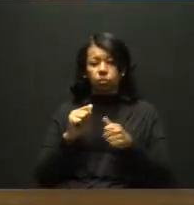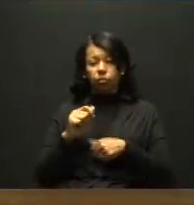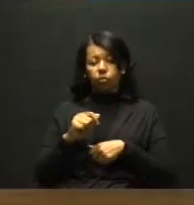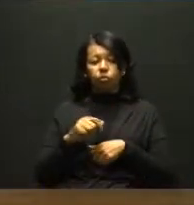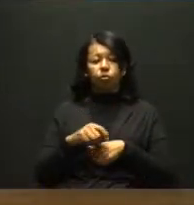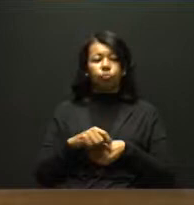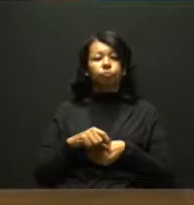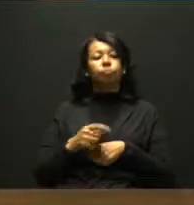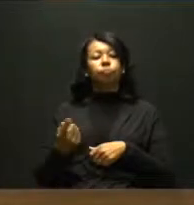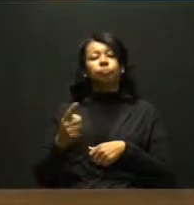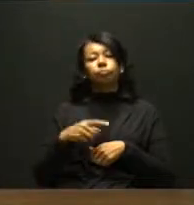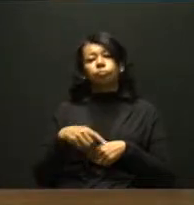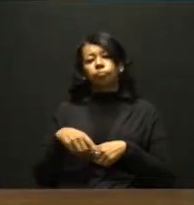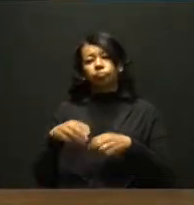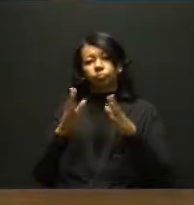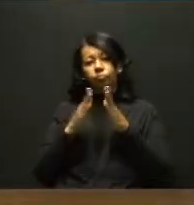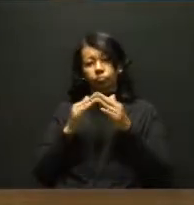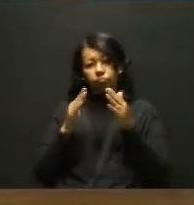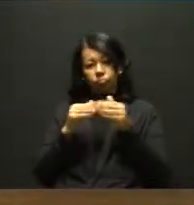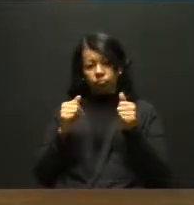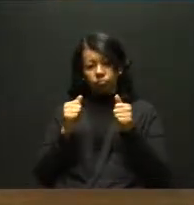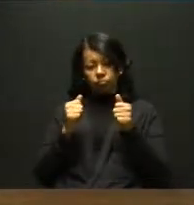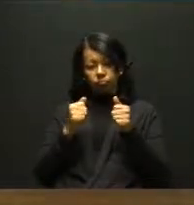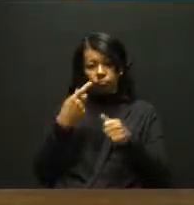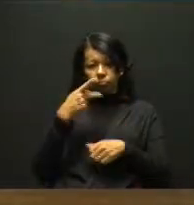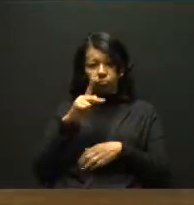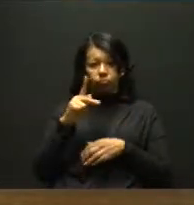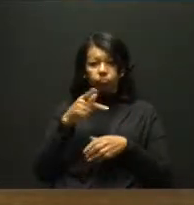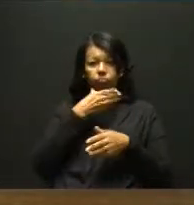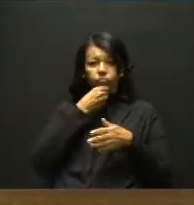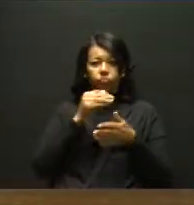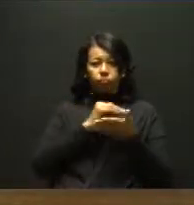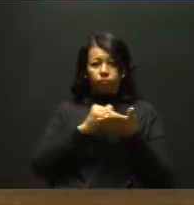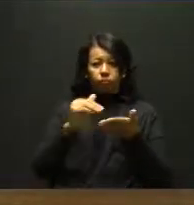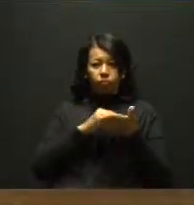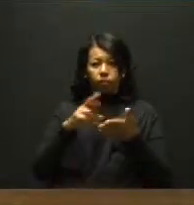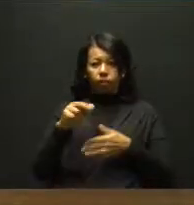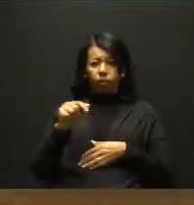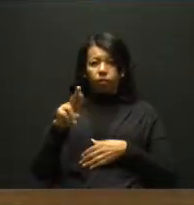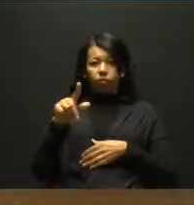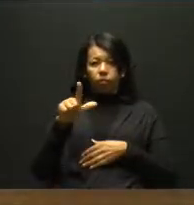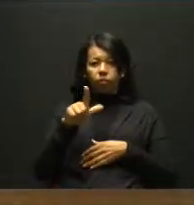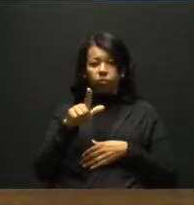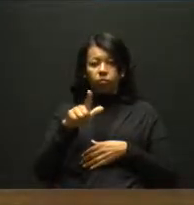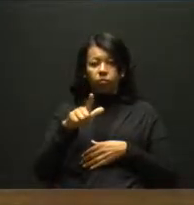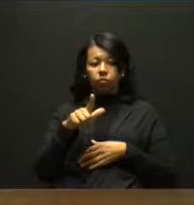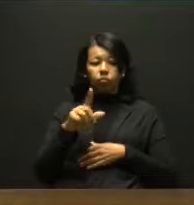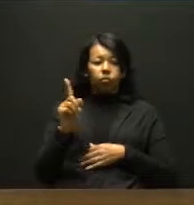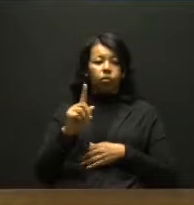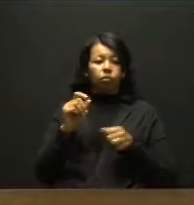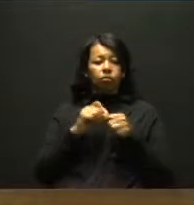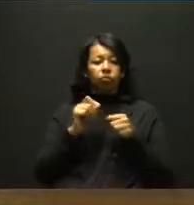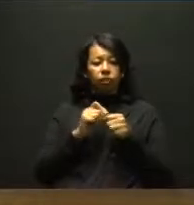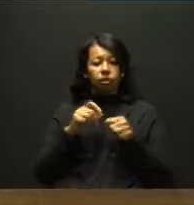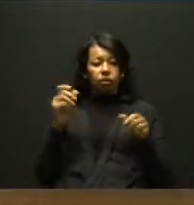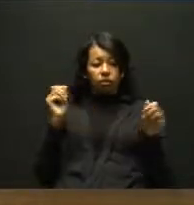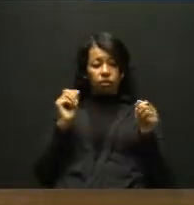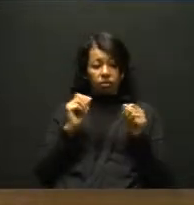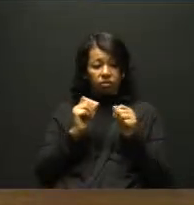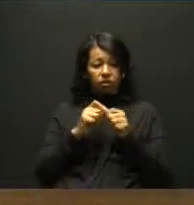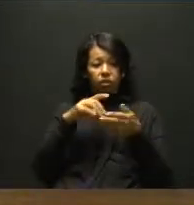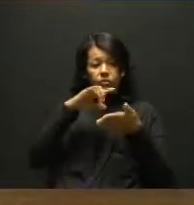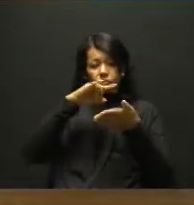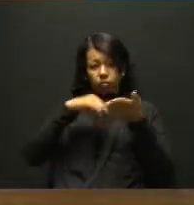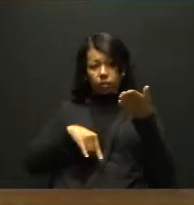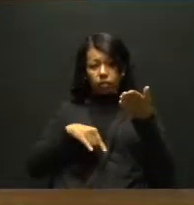pio então fica aqui o meu apelo ao secretário ao cristiano senhor que ainda não providenciou a providencie a documentação